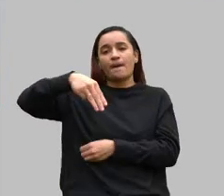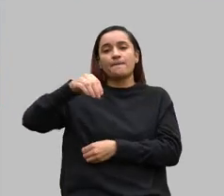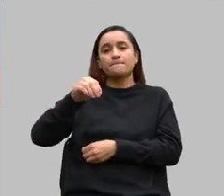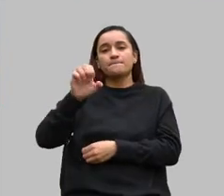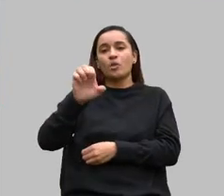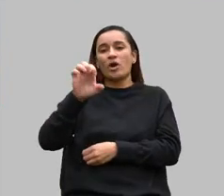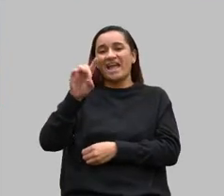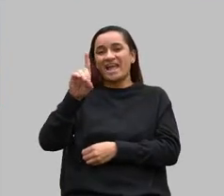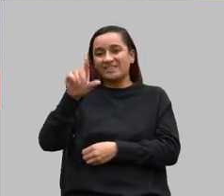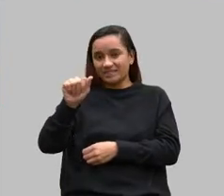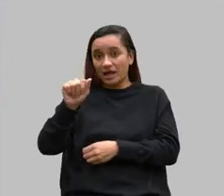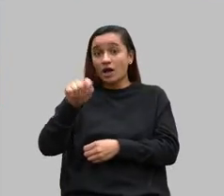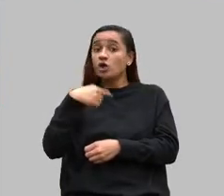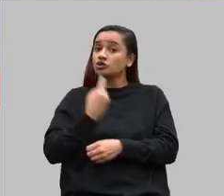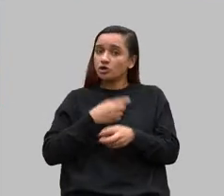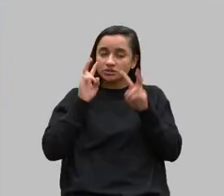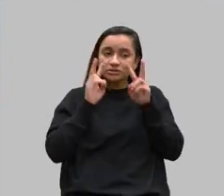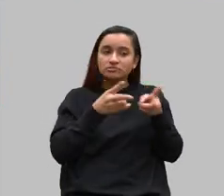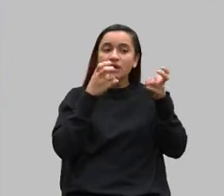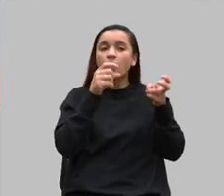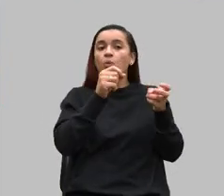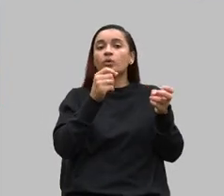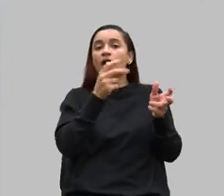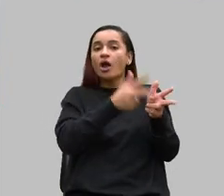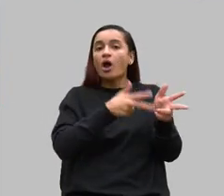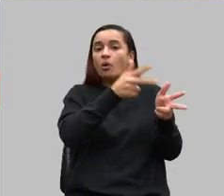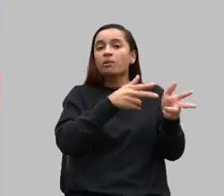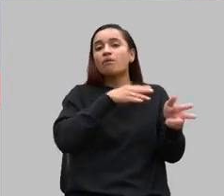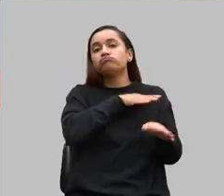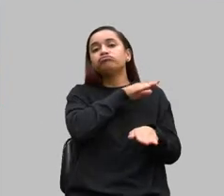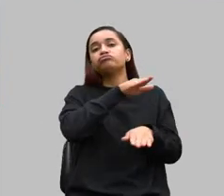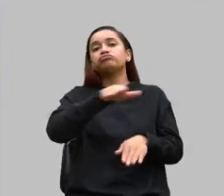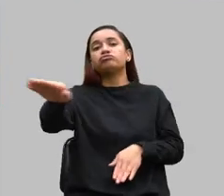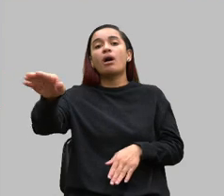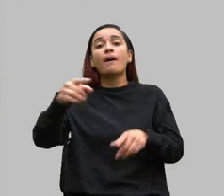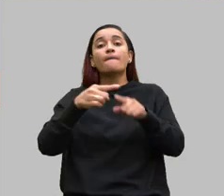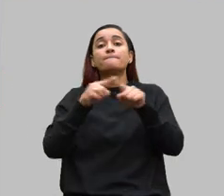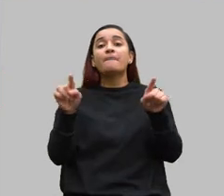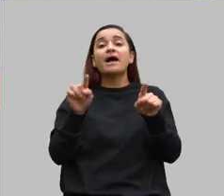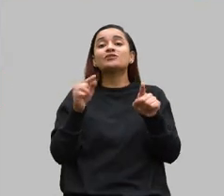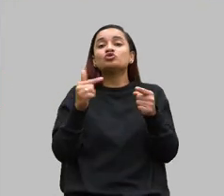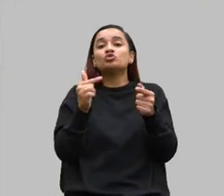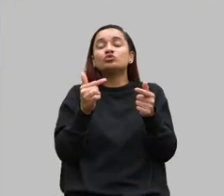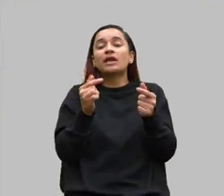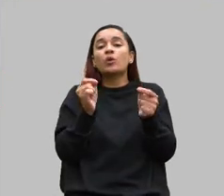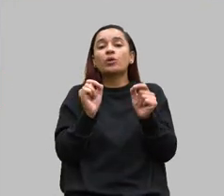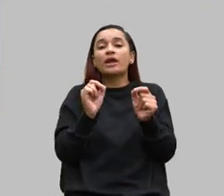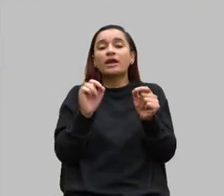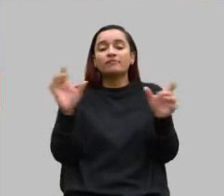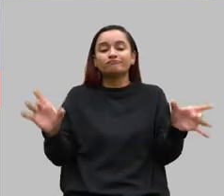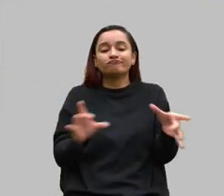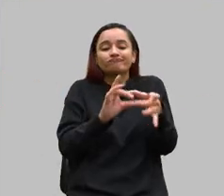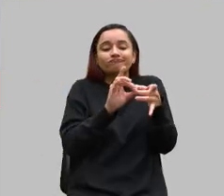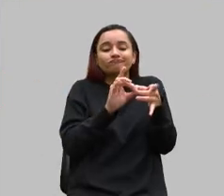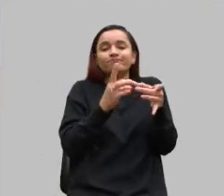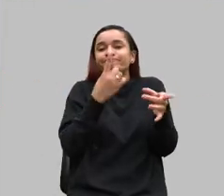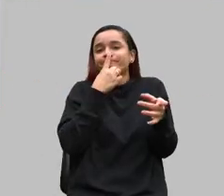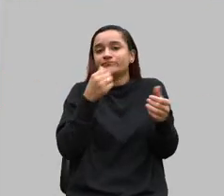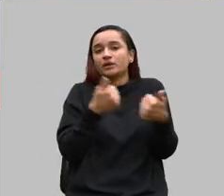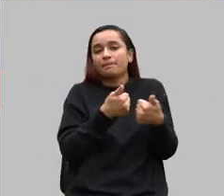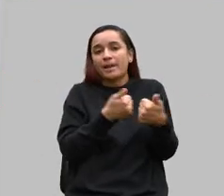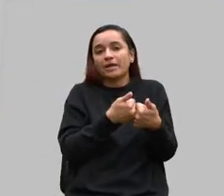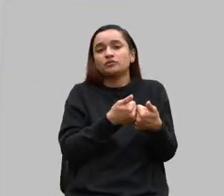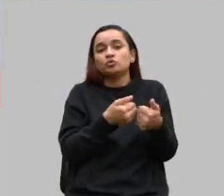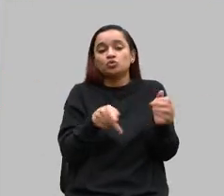carga muitas vezes por dia mas não tem ali na ferrovia o seu vínculo de pertencimento com a sua